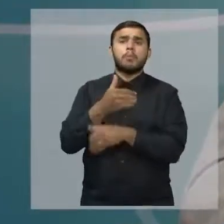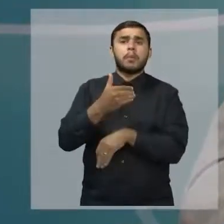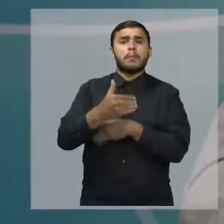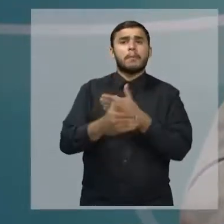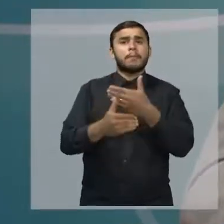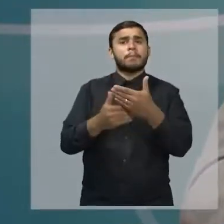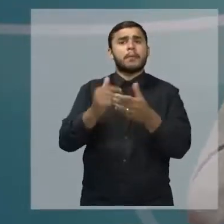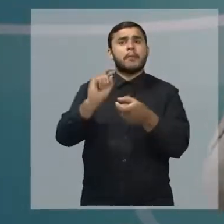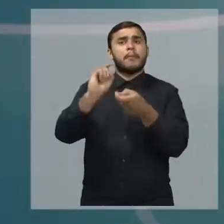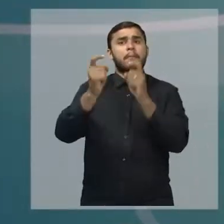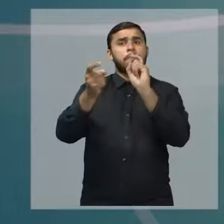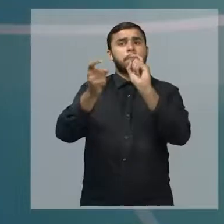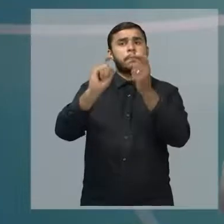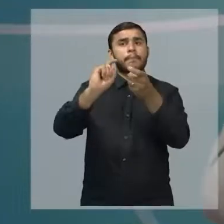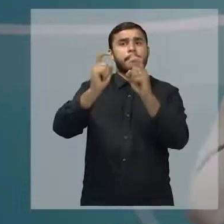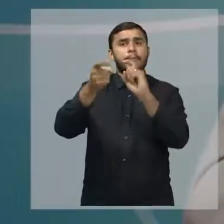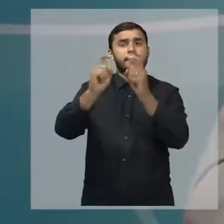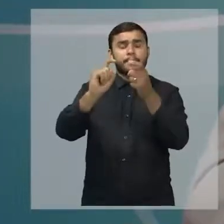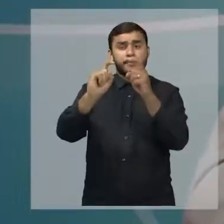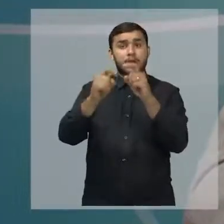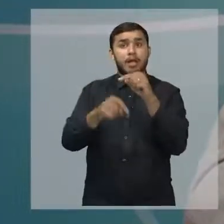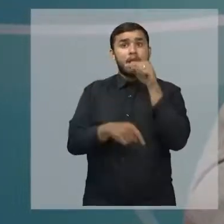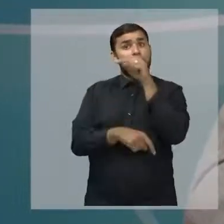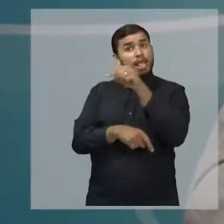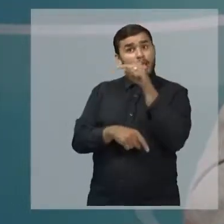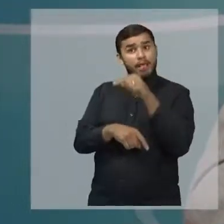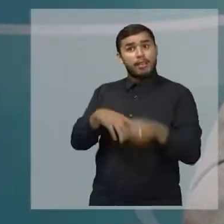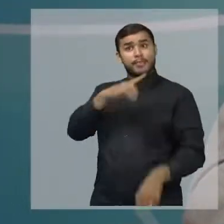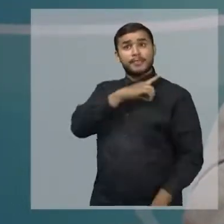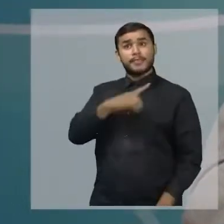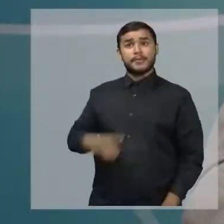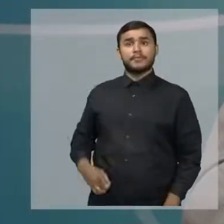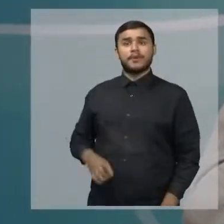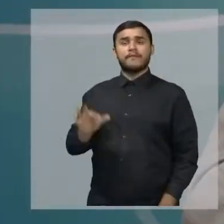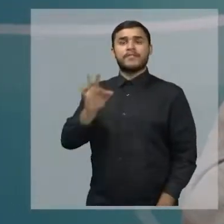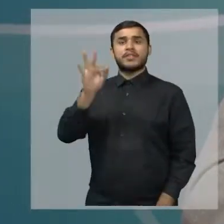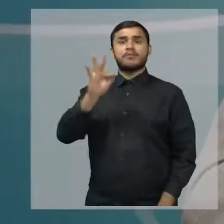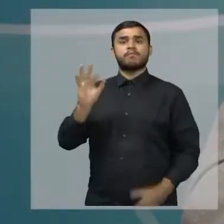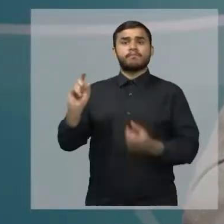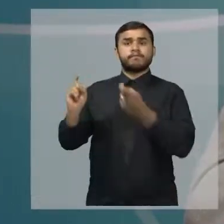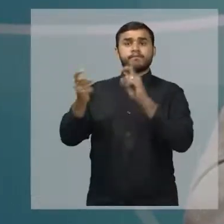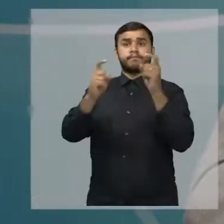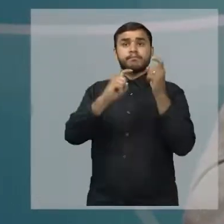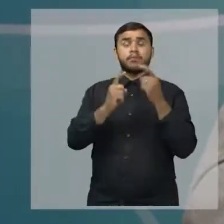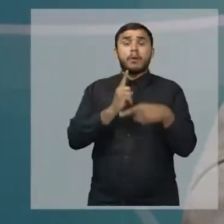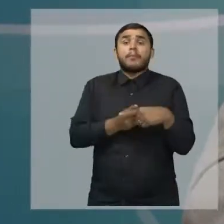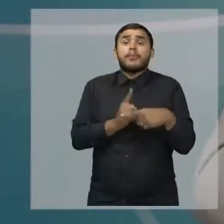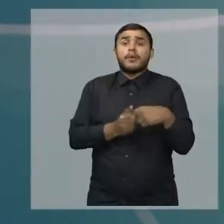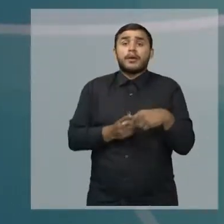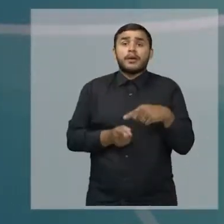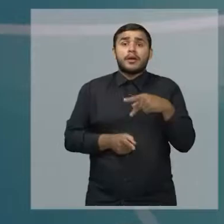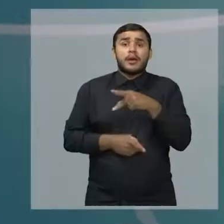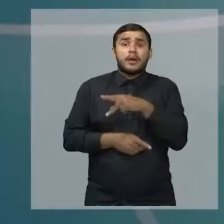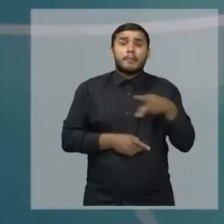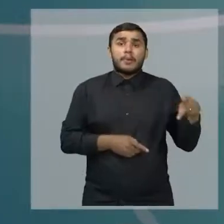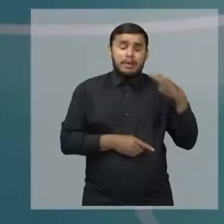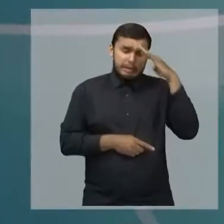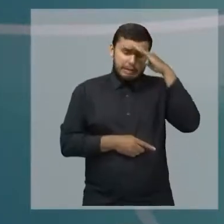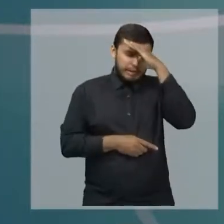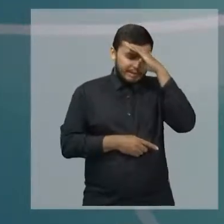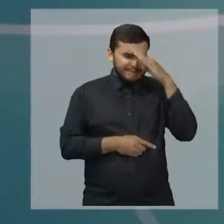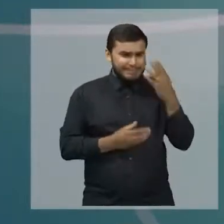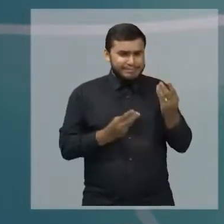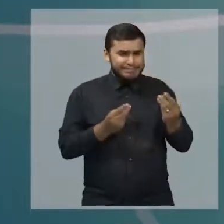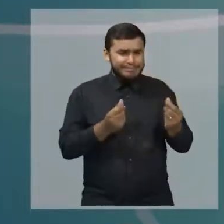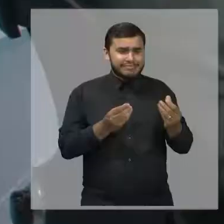as discussões, está se tornando o centro das discussões políticas do país, porque do outro lado você só vê factoides,